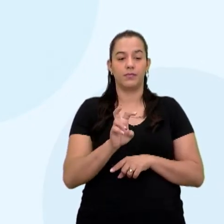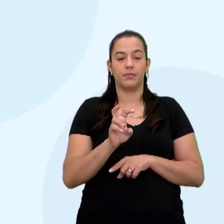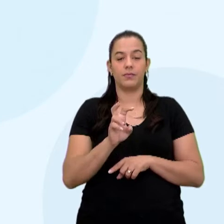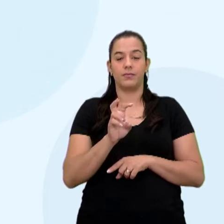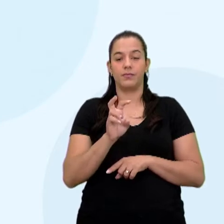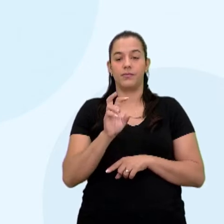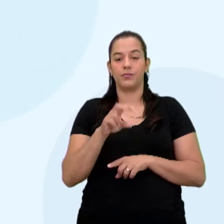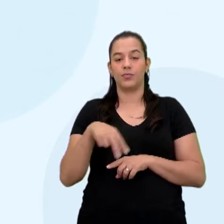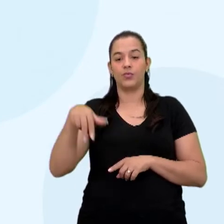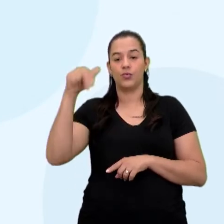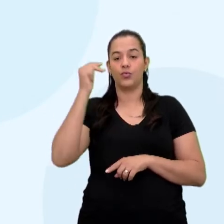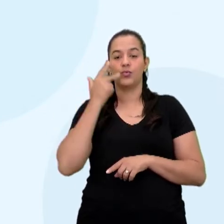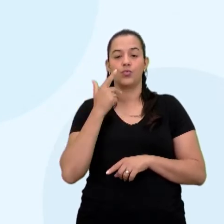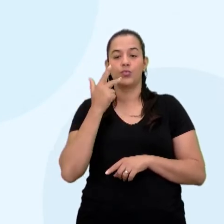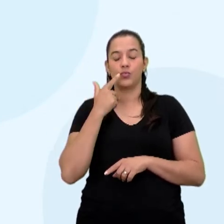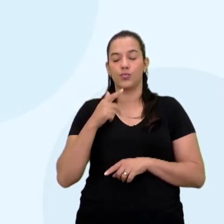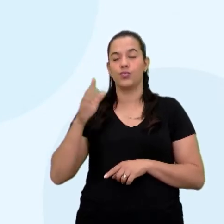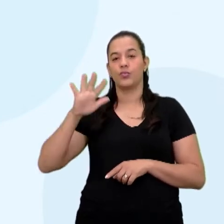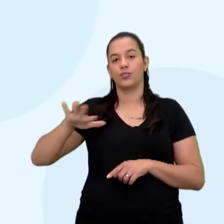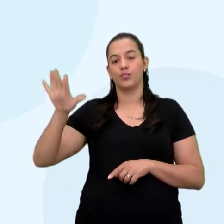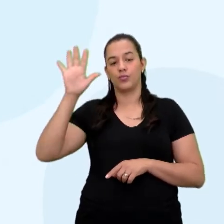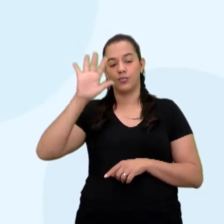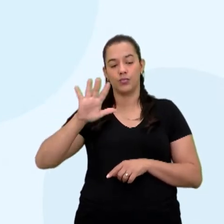50.268 reais para